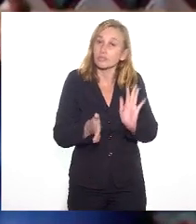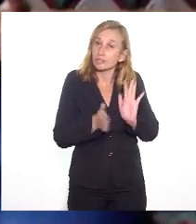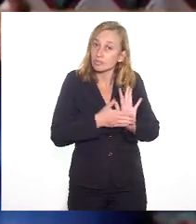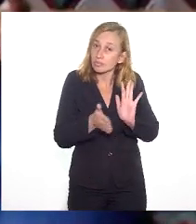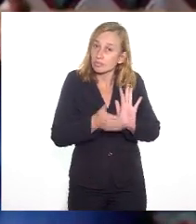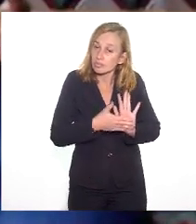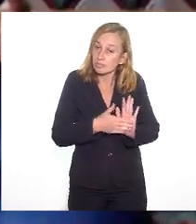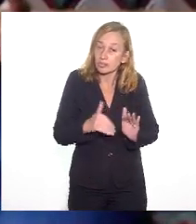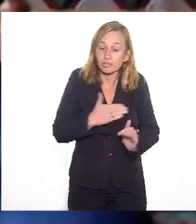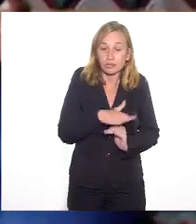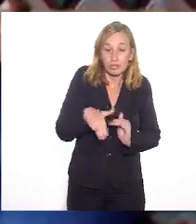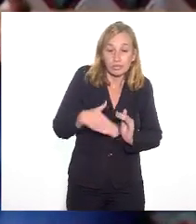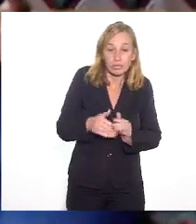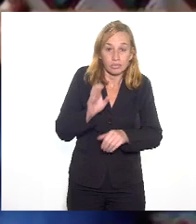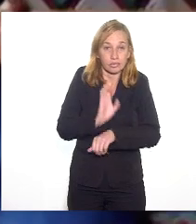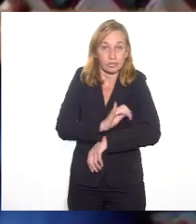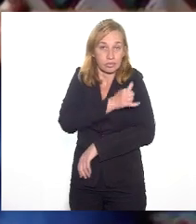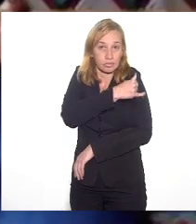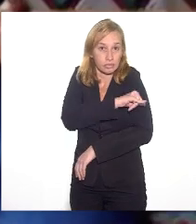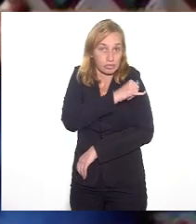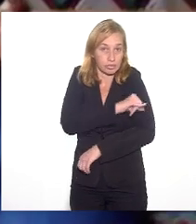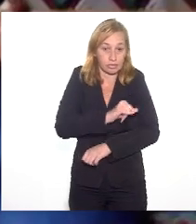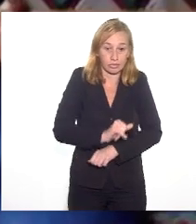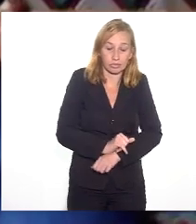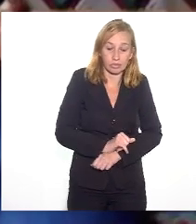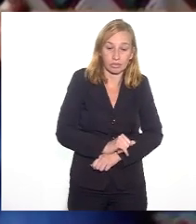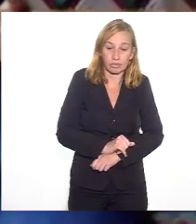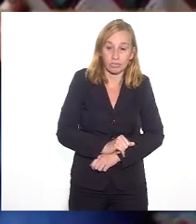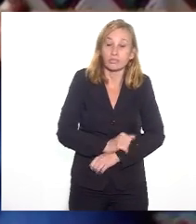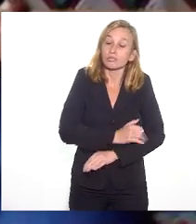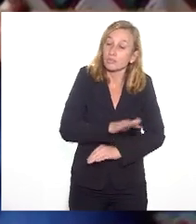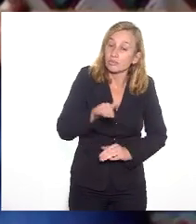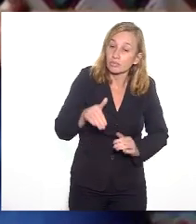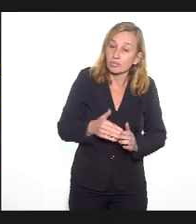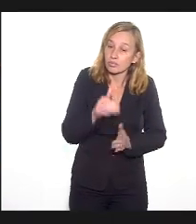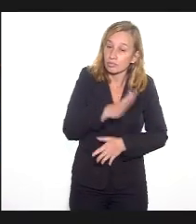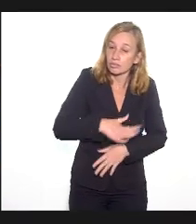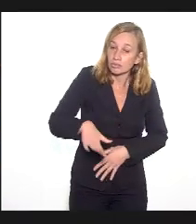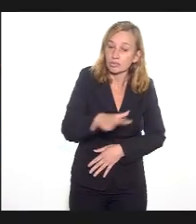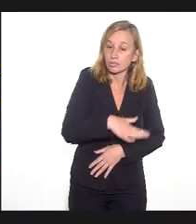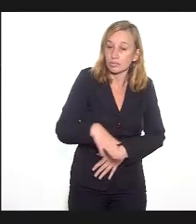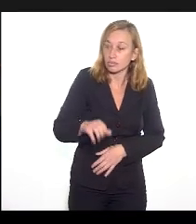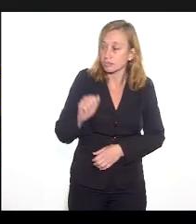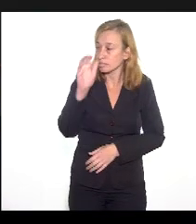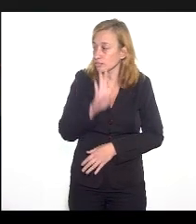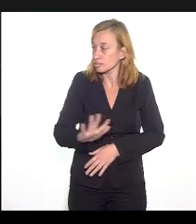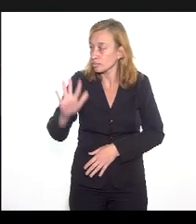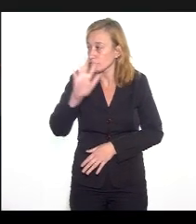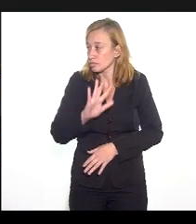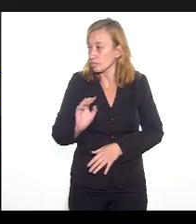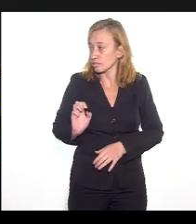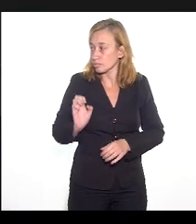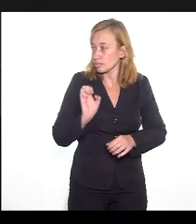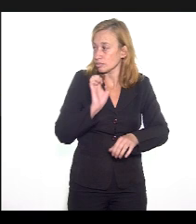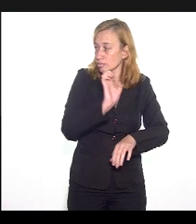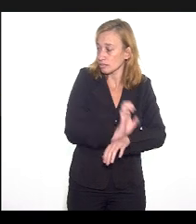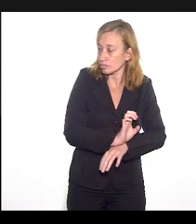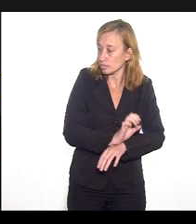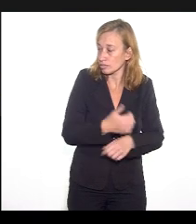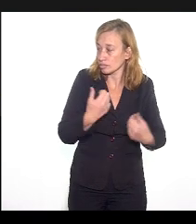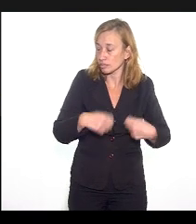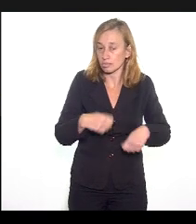para todo o estado do Rio de Janeiro, para todos os setores sociais do estado. Precisam se apropriar